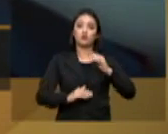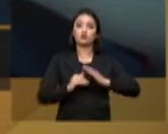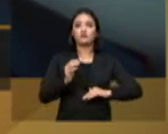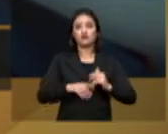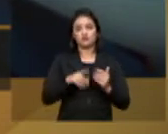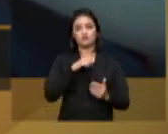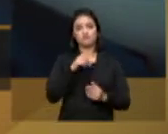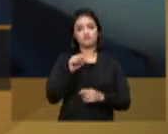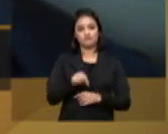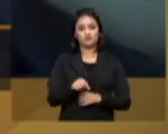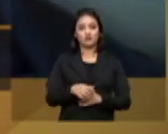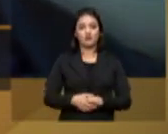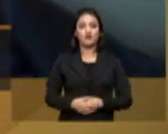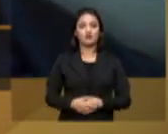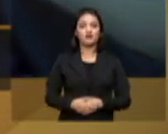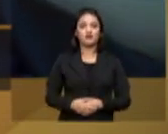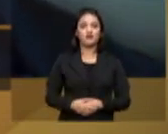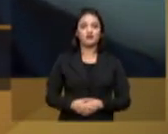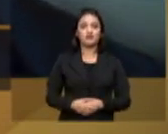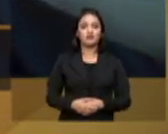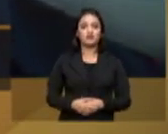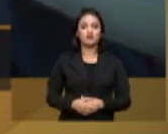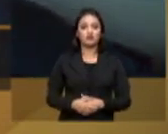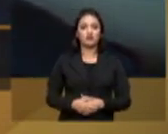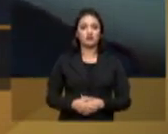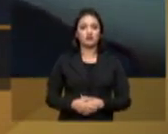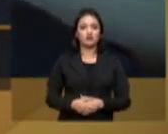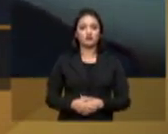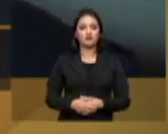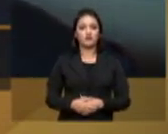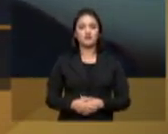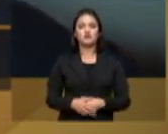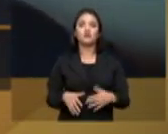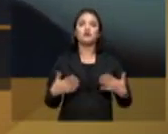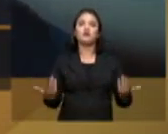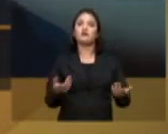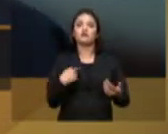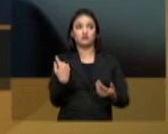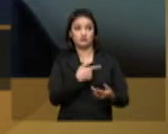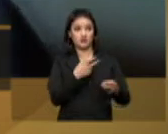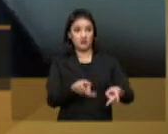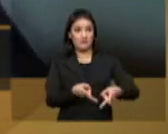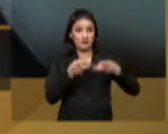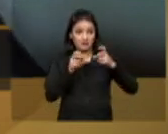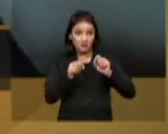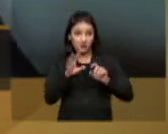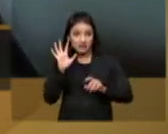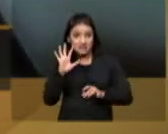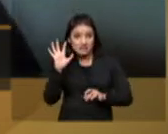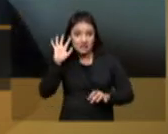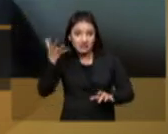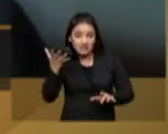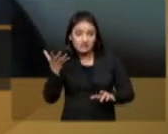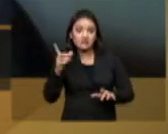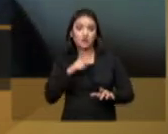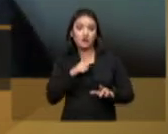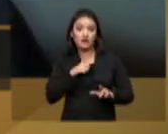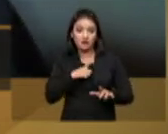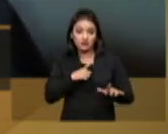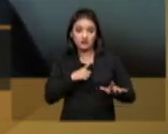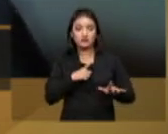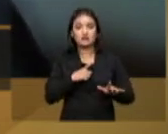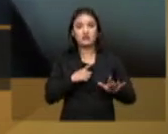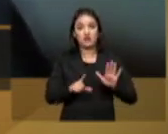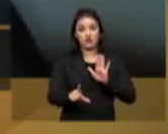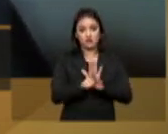poder. Como se vê, nesses julgados, a questão relativa à delegação legislativa para